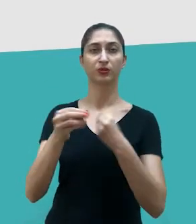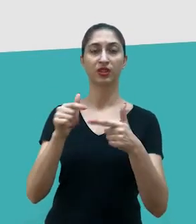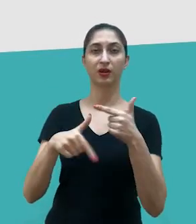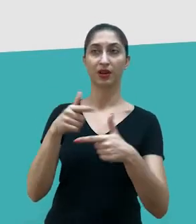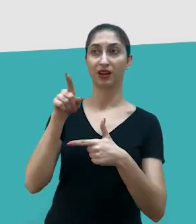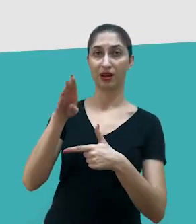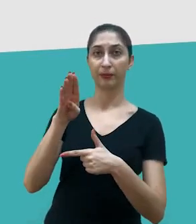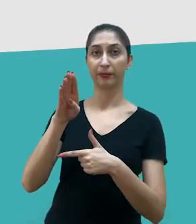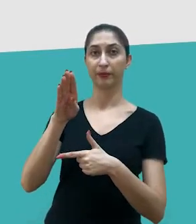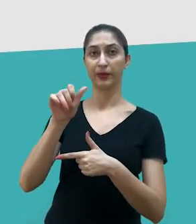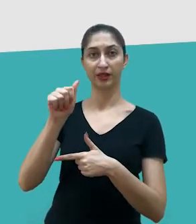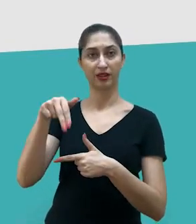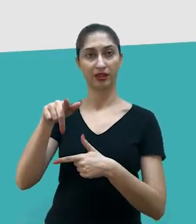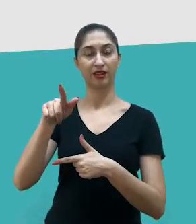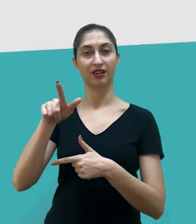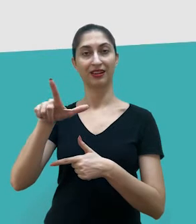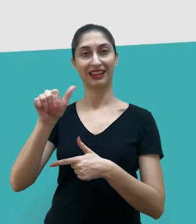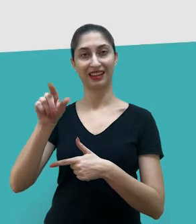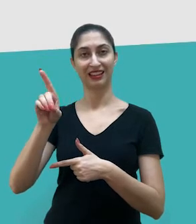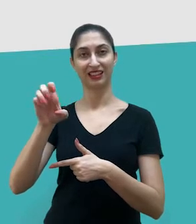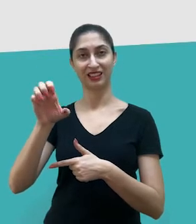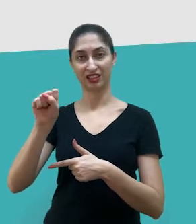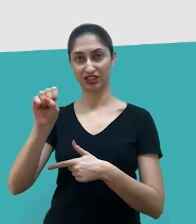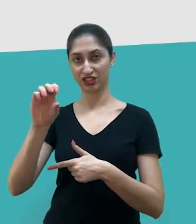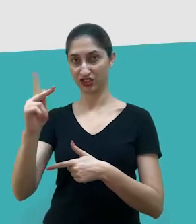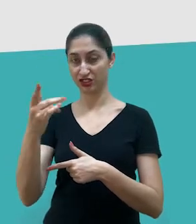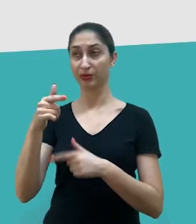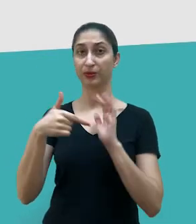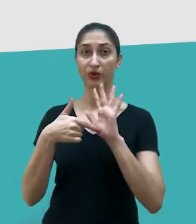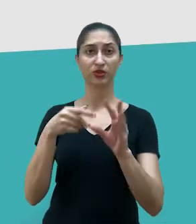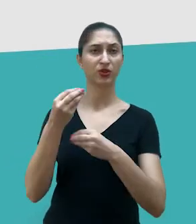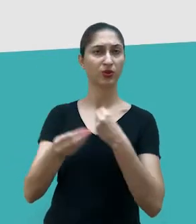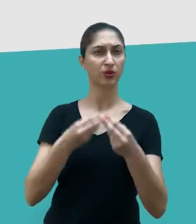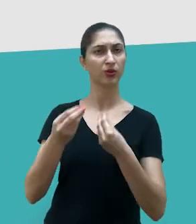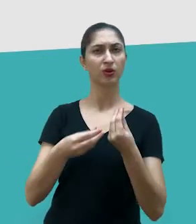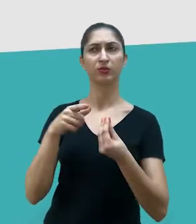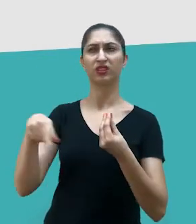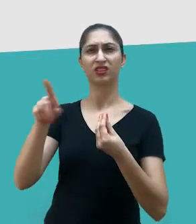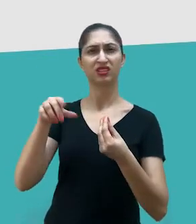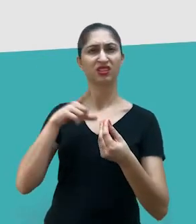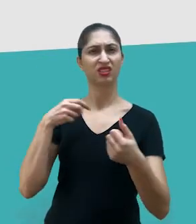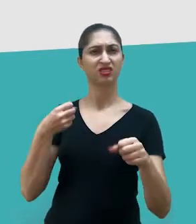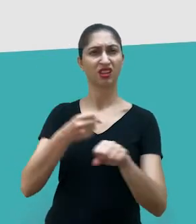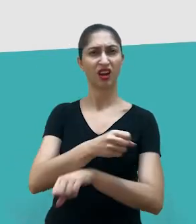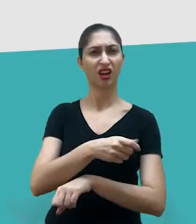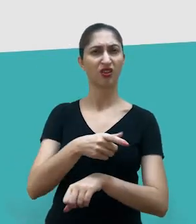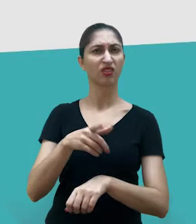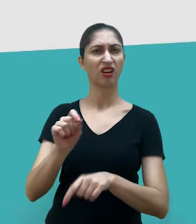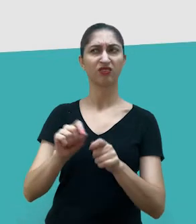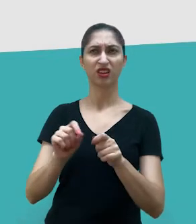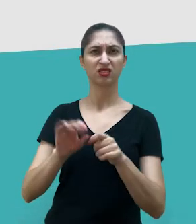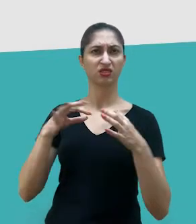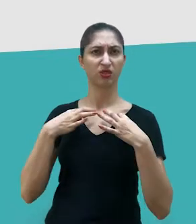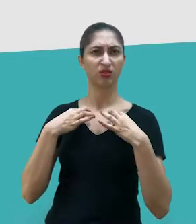coloca pessoas em situação análogas à escravidão, e nós compramos esses produtos sem pensar quem fez minhas